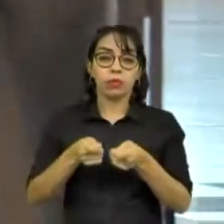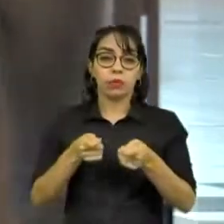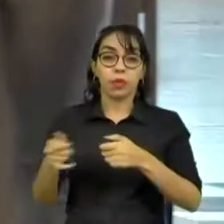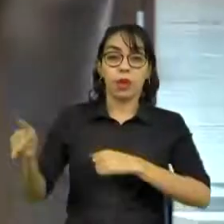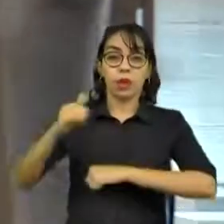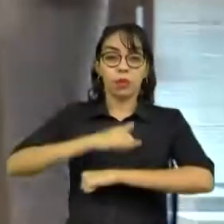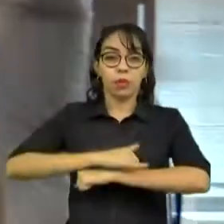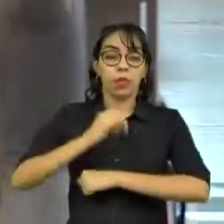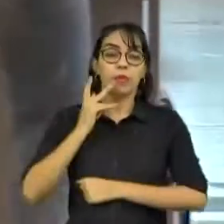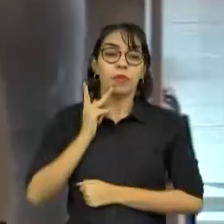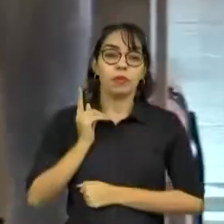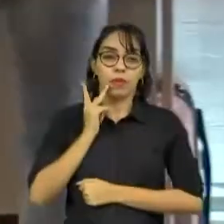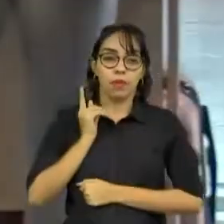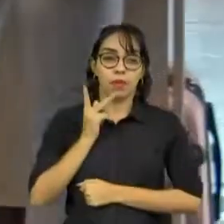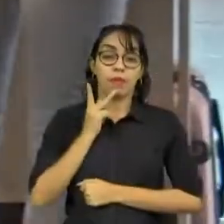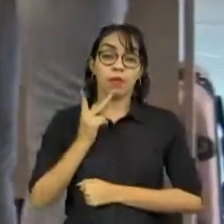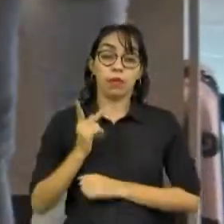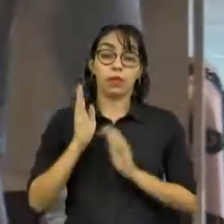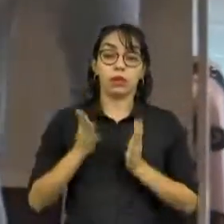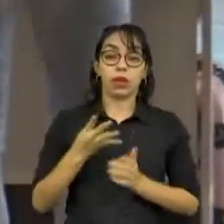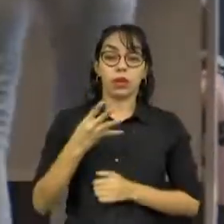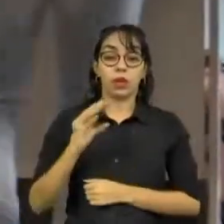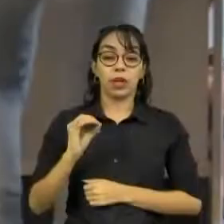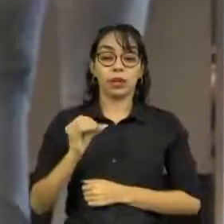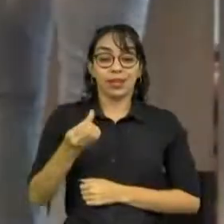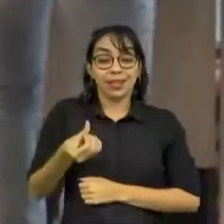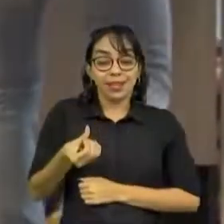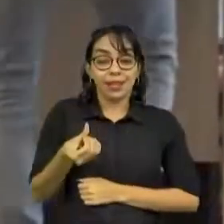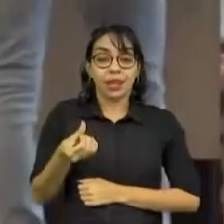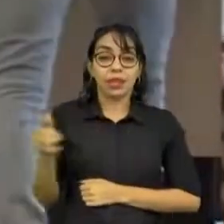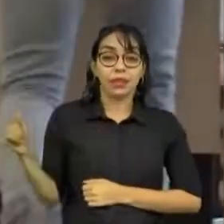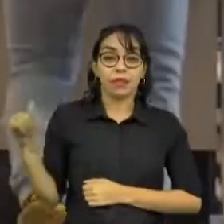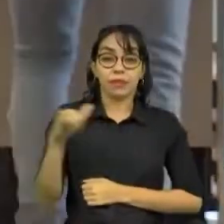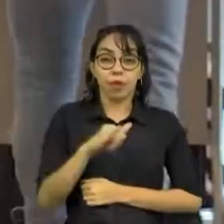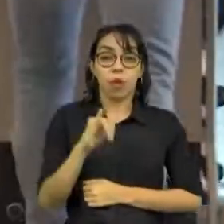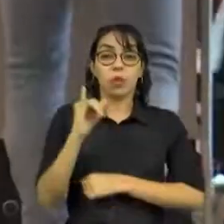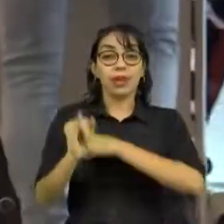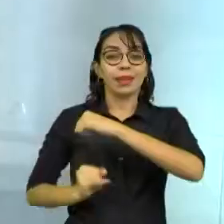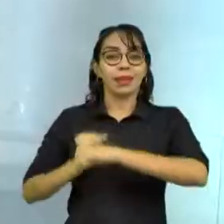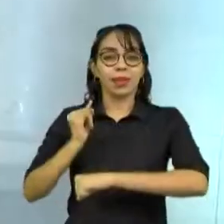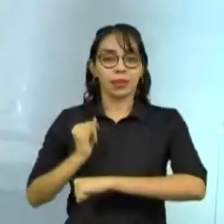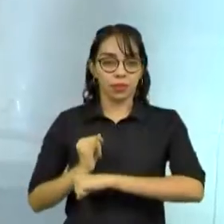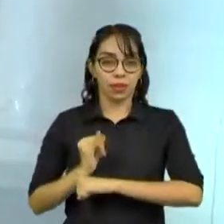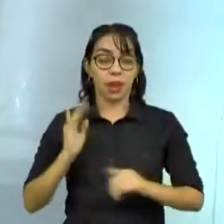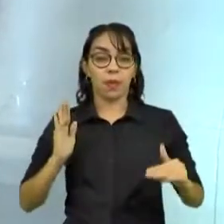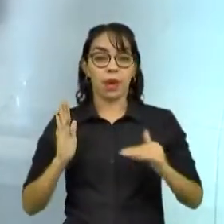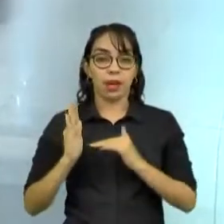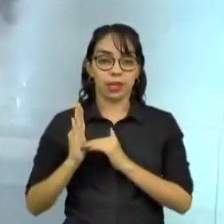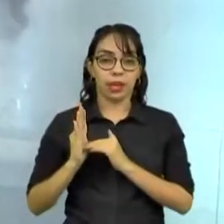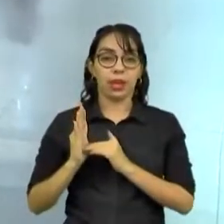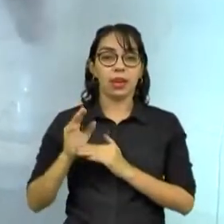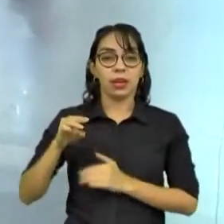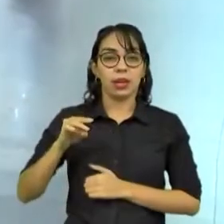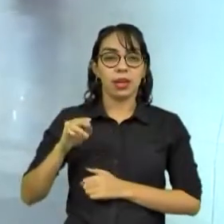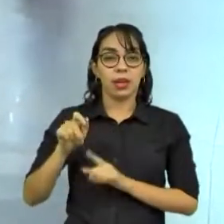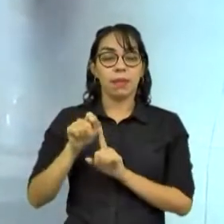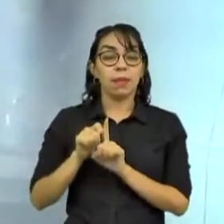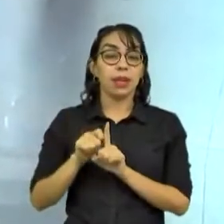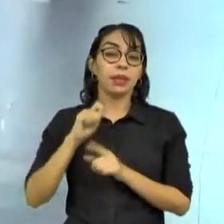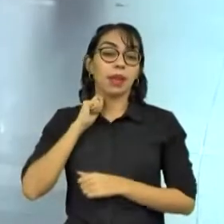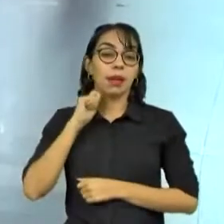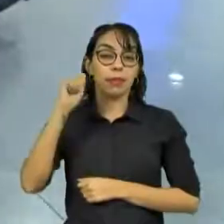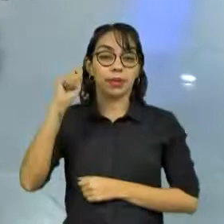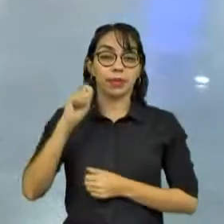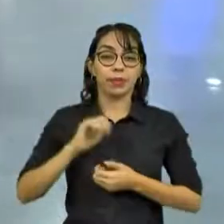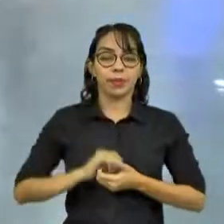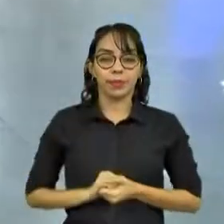foram realizados 406 voos internacionais de janeiro a abril deste ano. O número é 4 vezes maior do